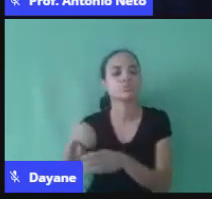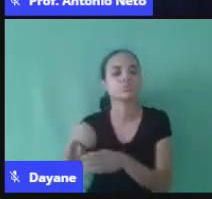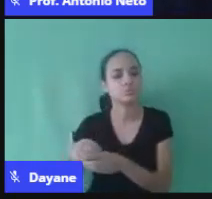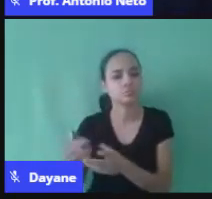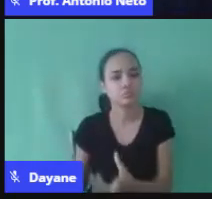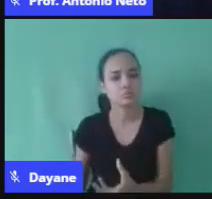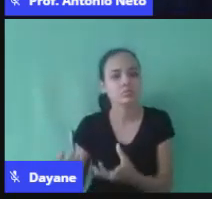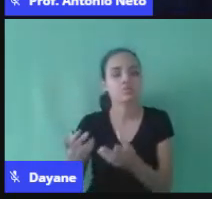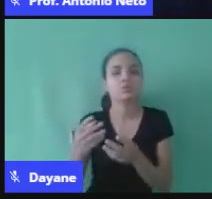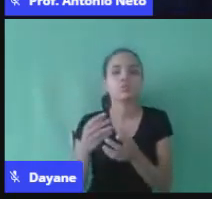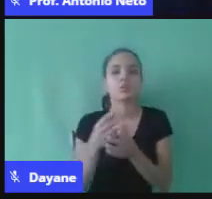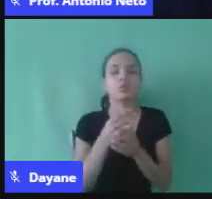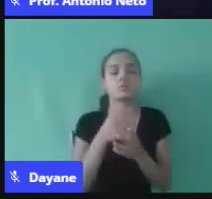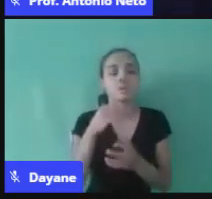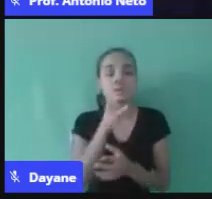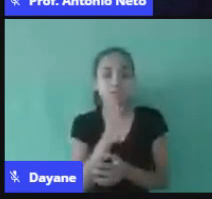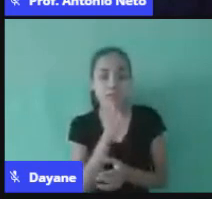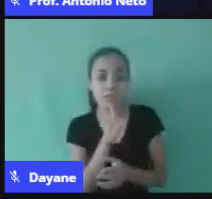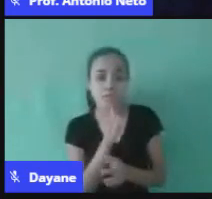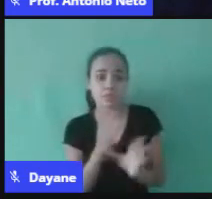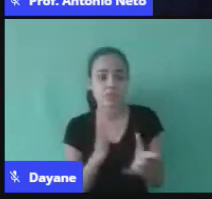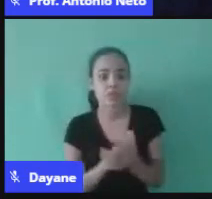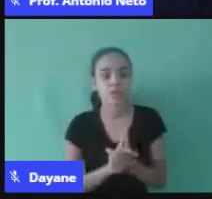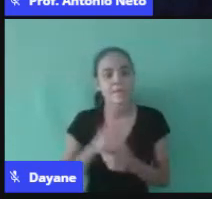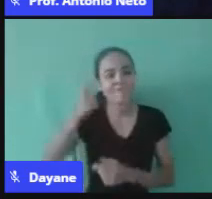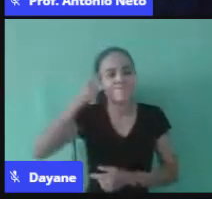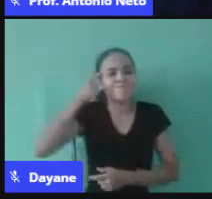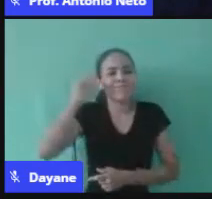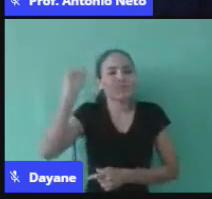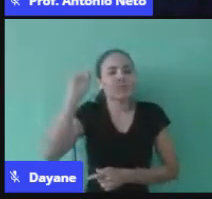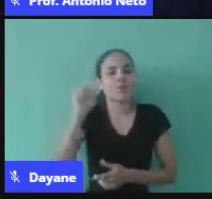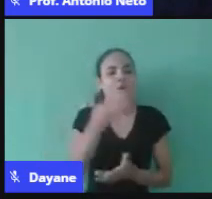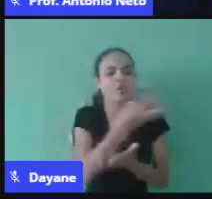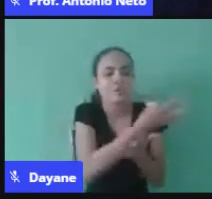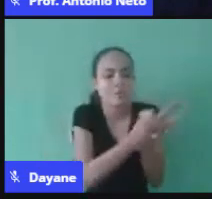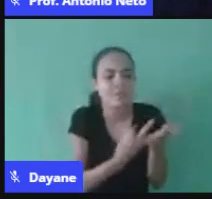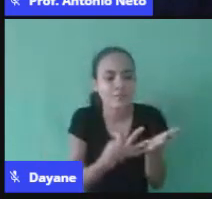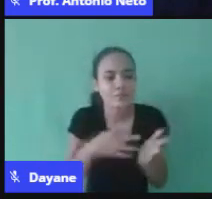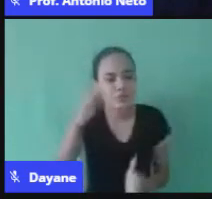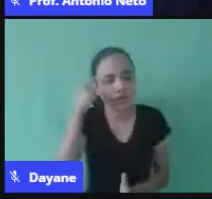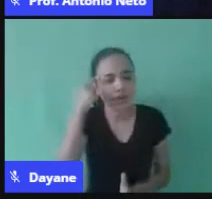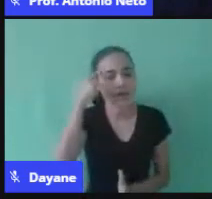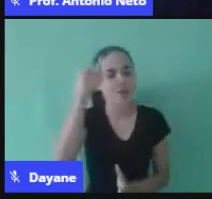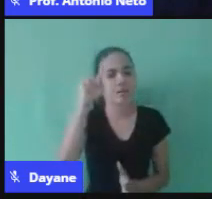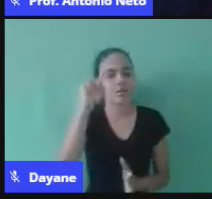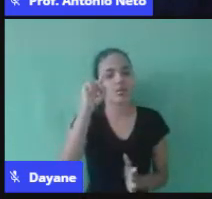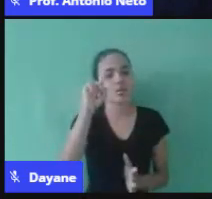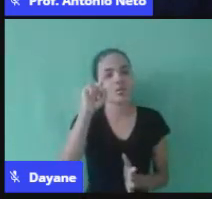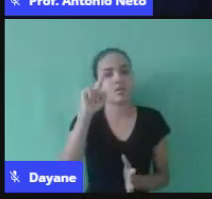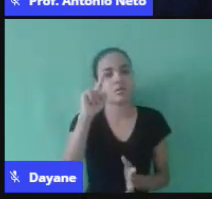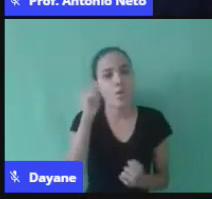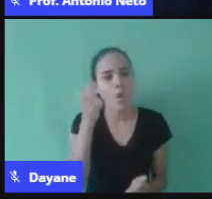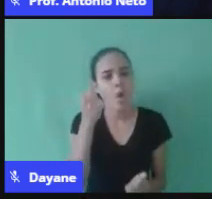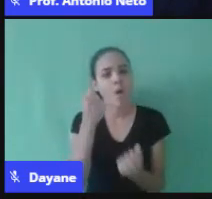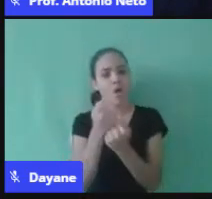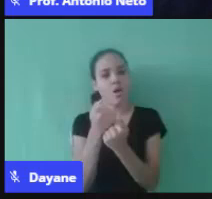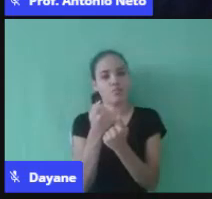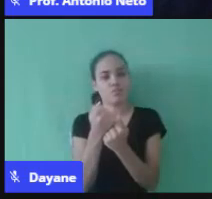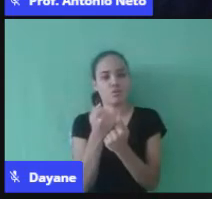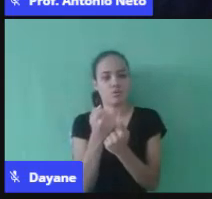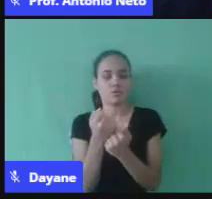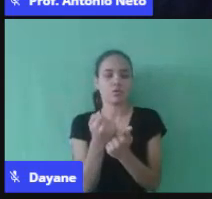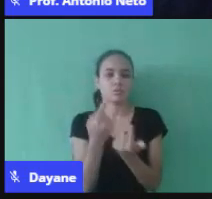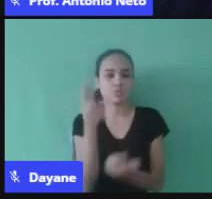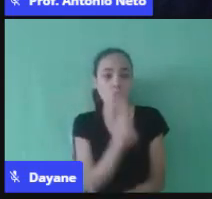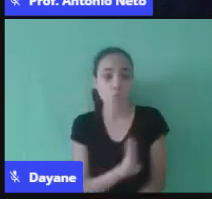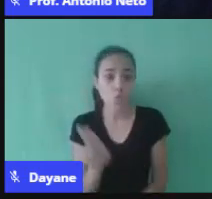texto, suporte, né, para desenvolver todo esse trabalho, que nós usamos como título do Estradar